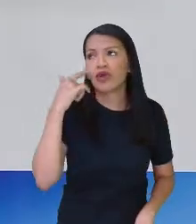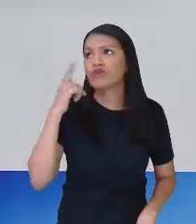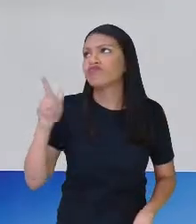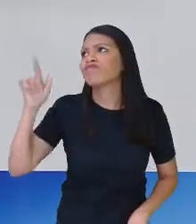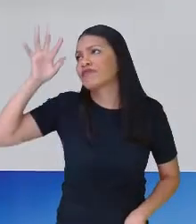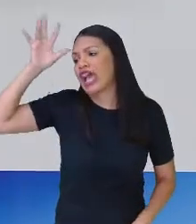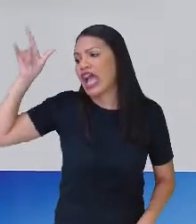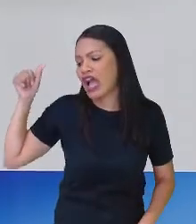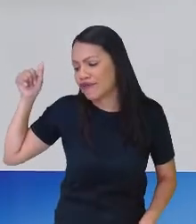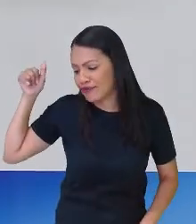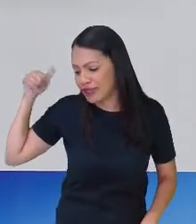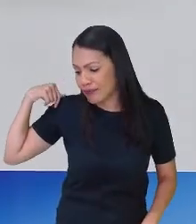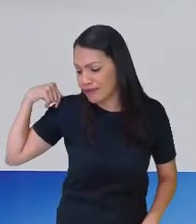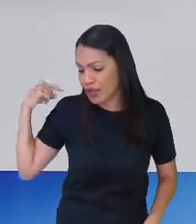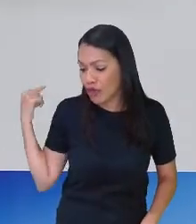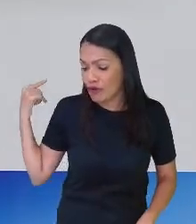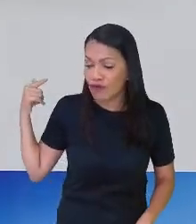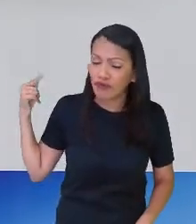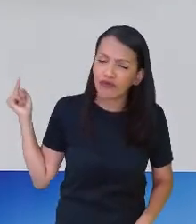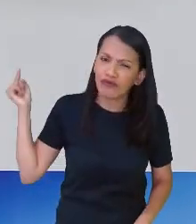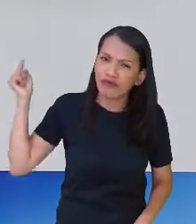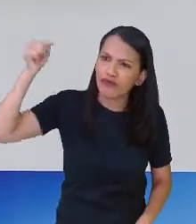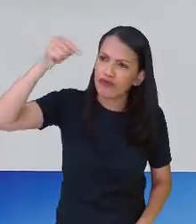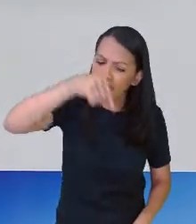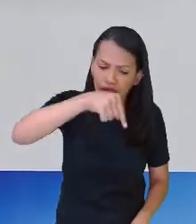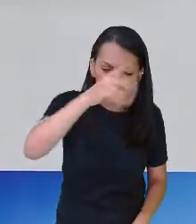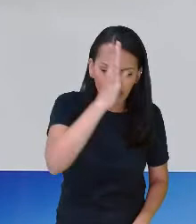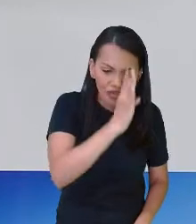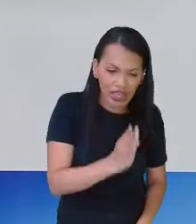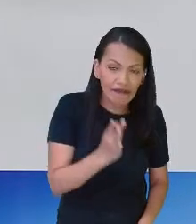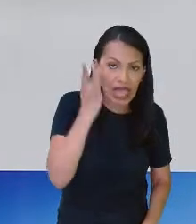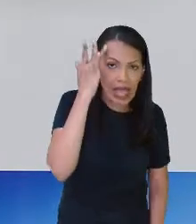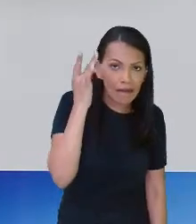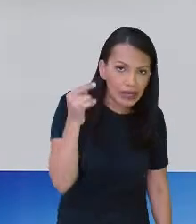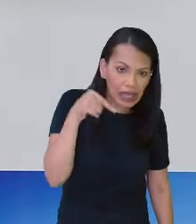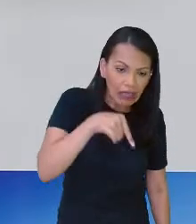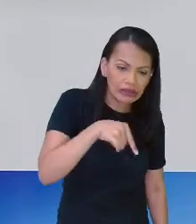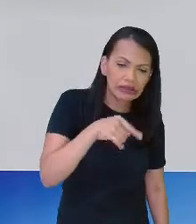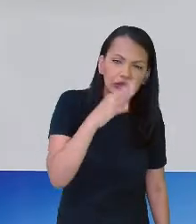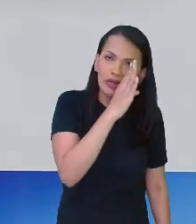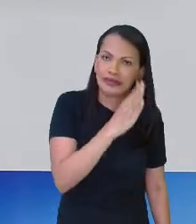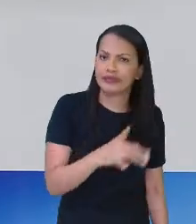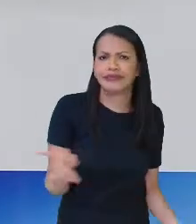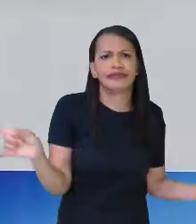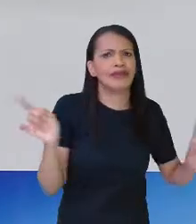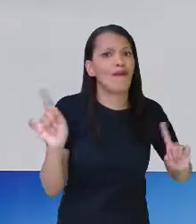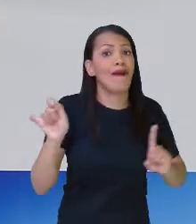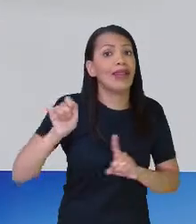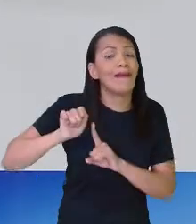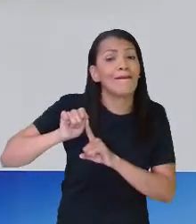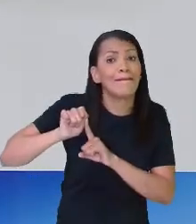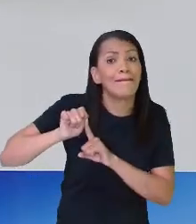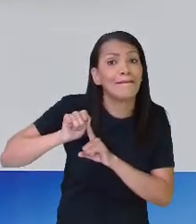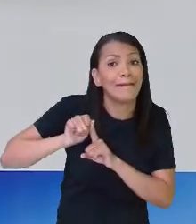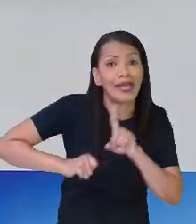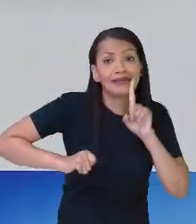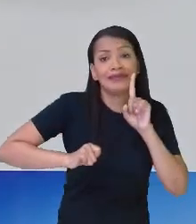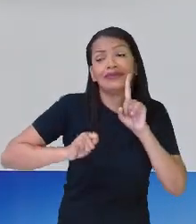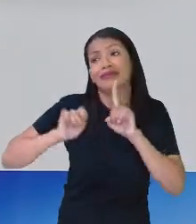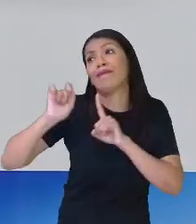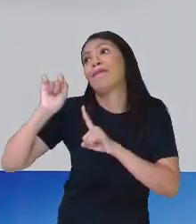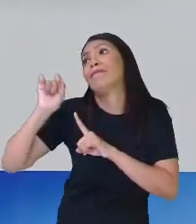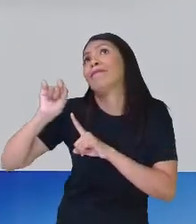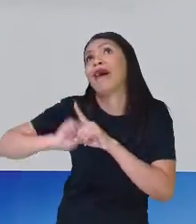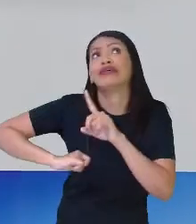Não, demorava ainda, tinha esse problema, tá certo? E quando essa população chegou aqui no Brasil, o que foi que aconteceu também, ó?